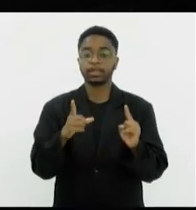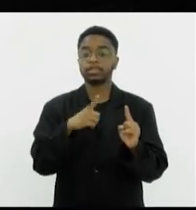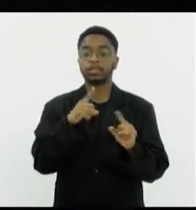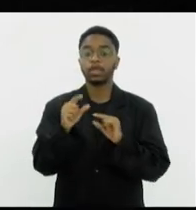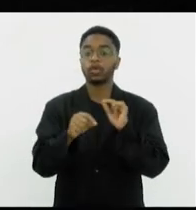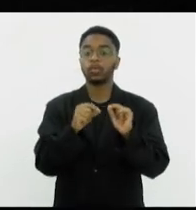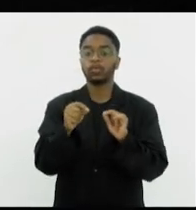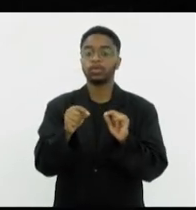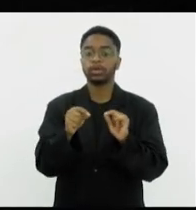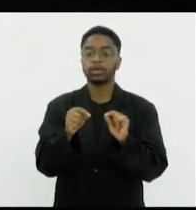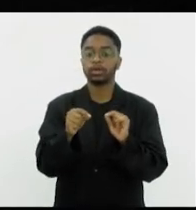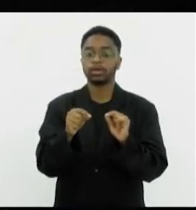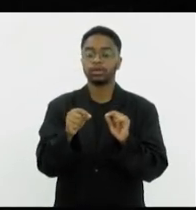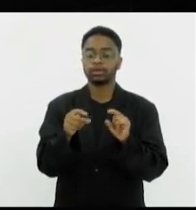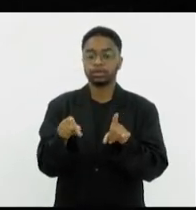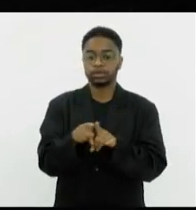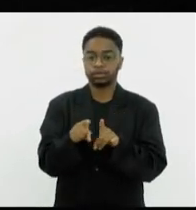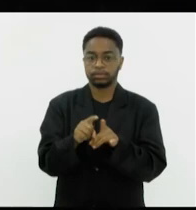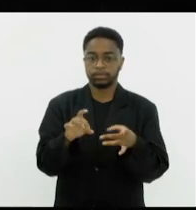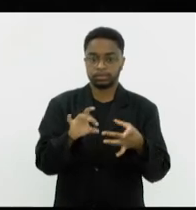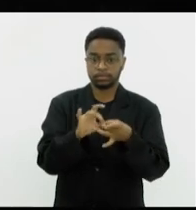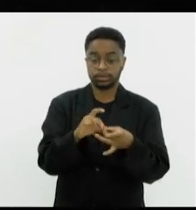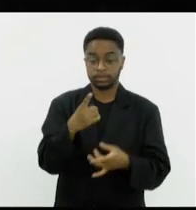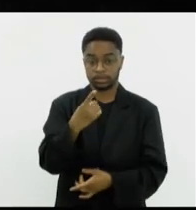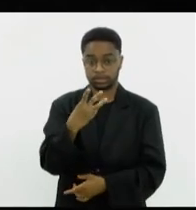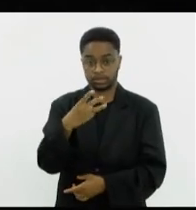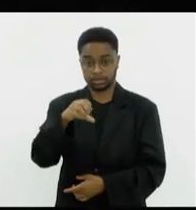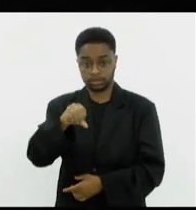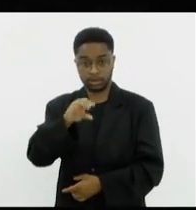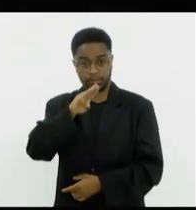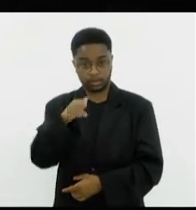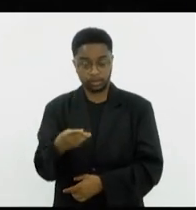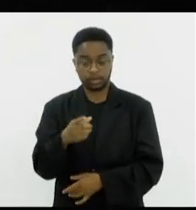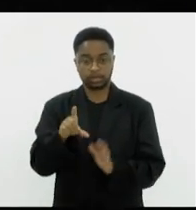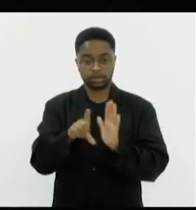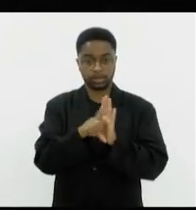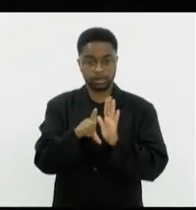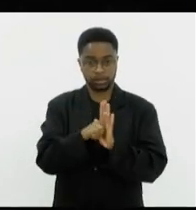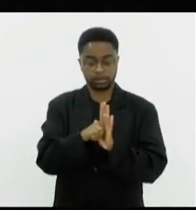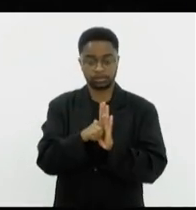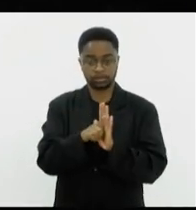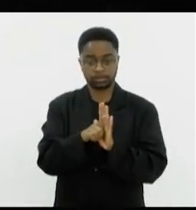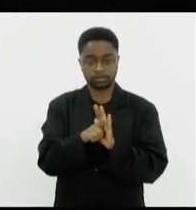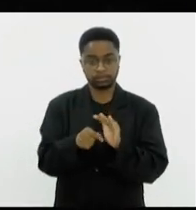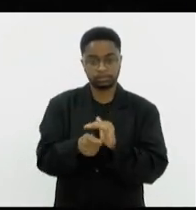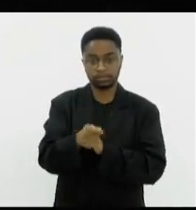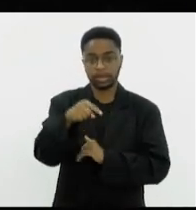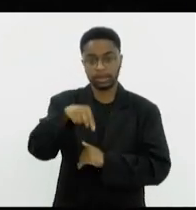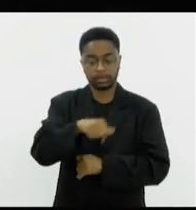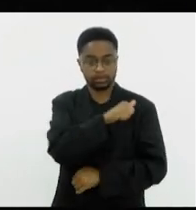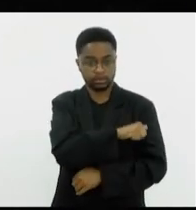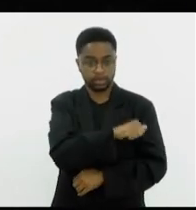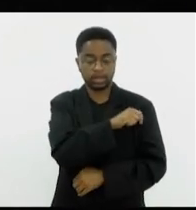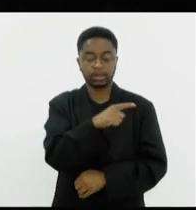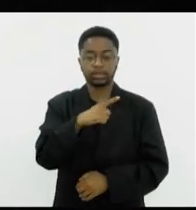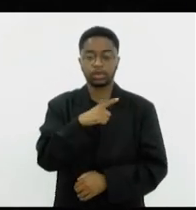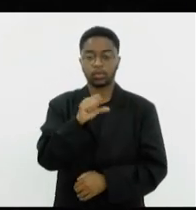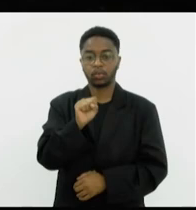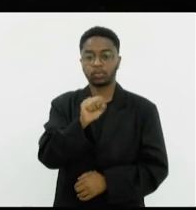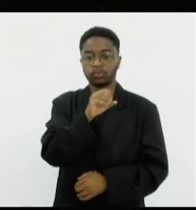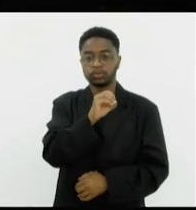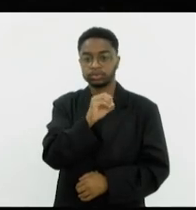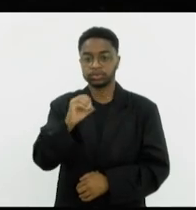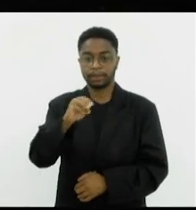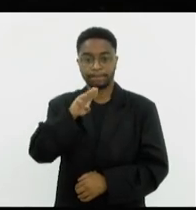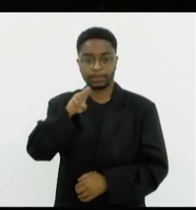Dos 139 milhões da Lei Paulo Gustavo investida no Estado do Rio de Janeiro, nós tivemos mais de 800 milhões